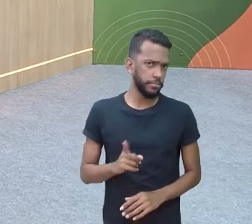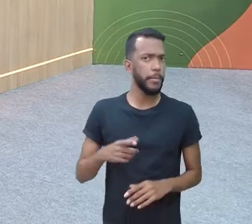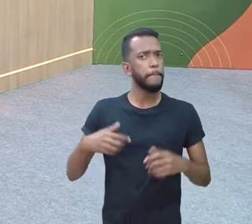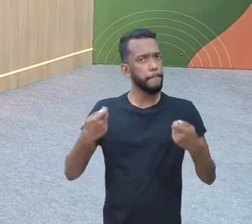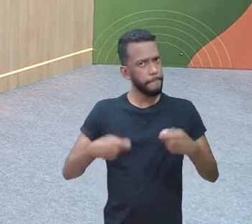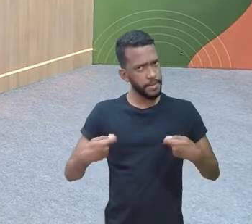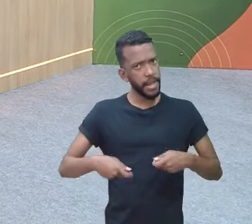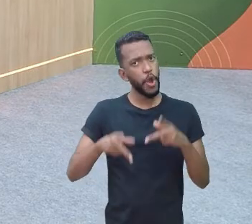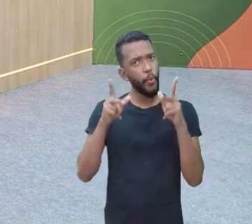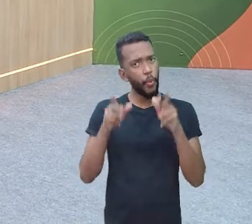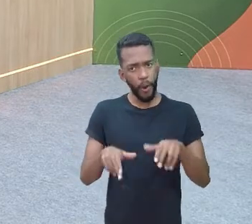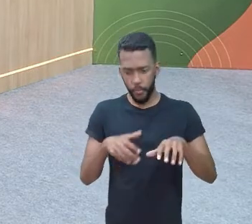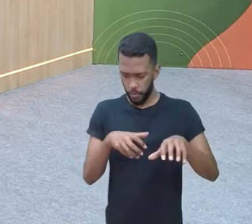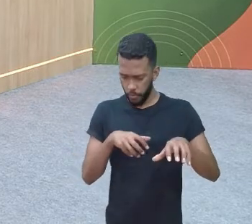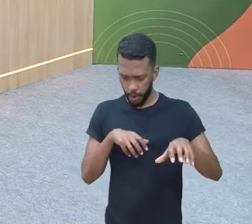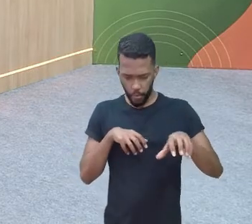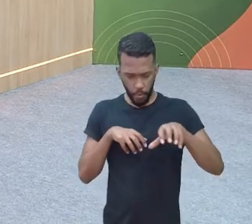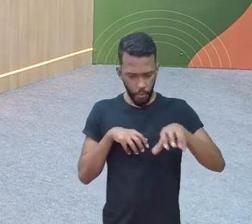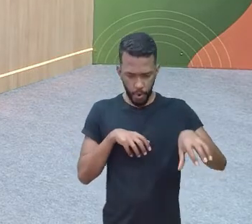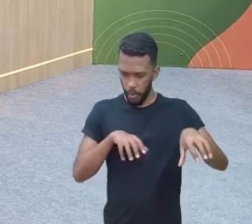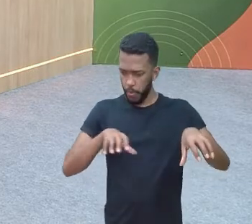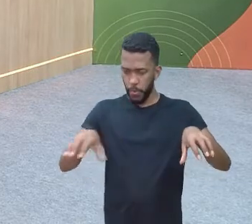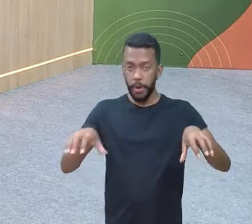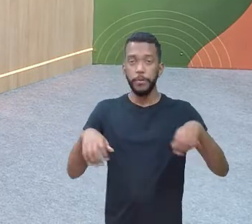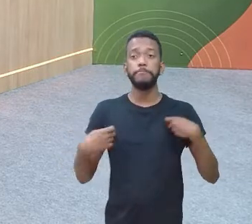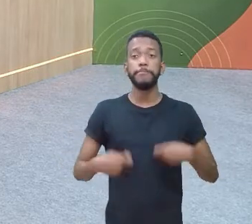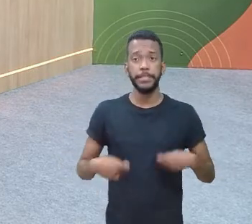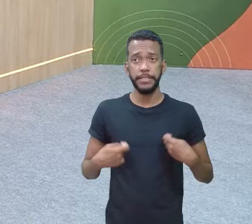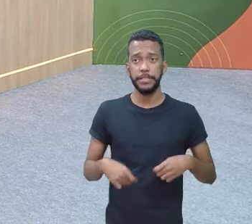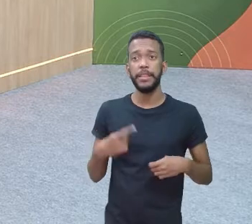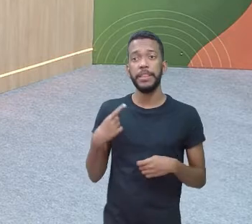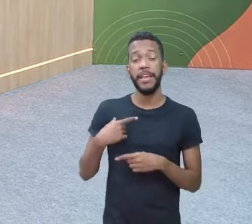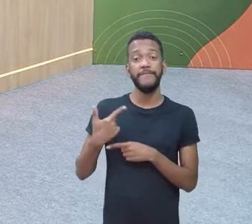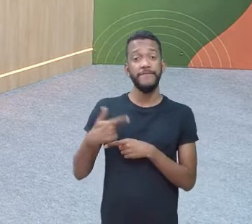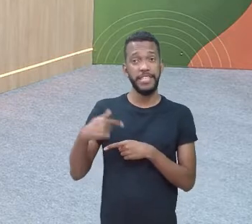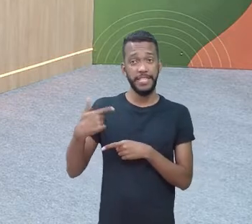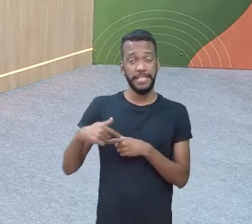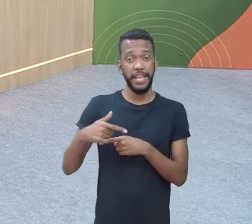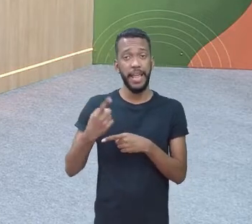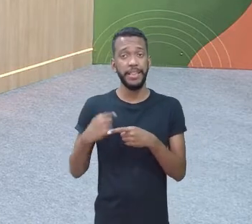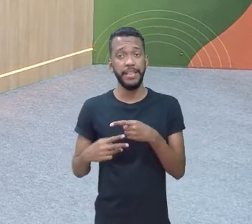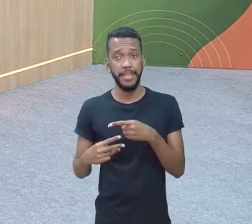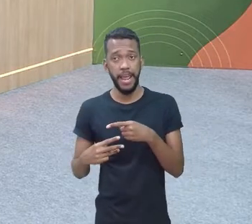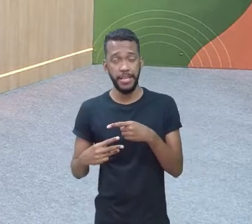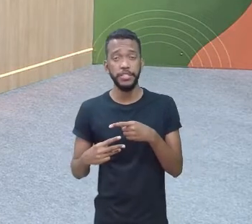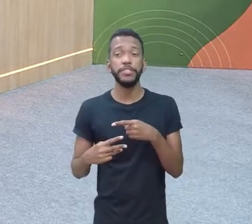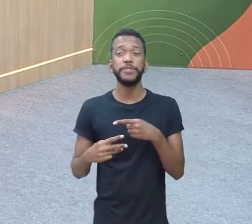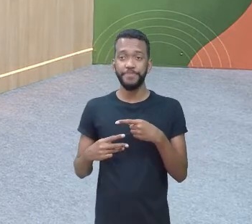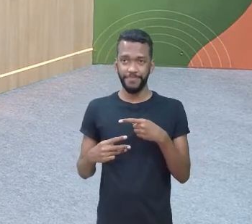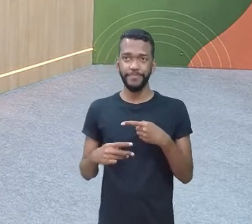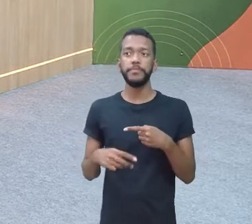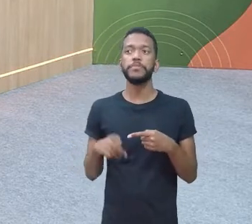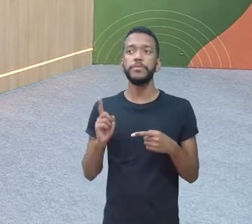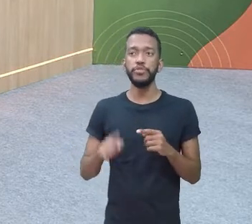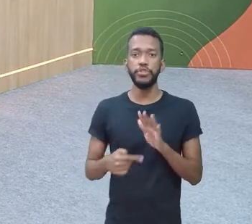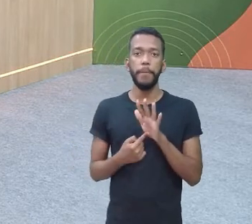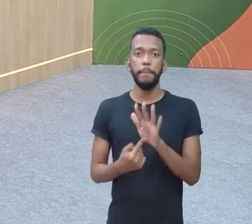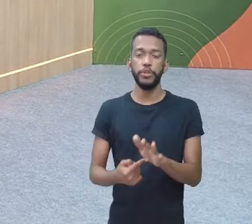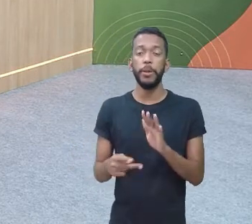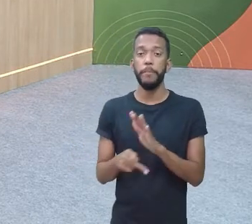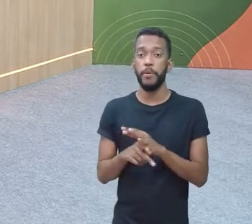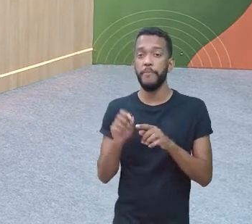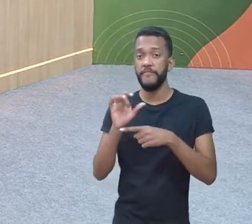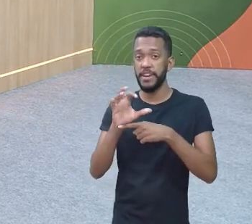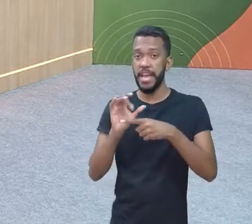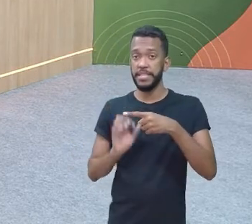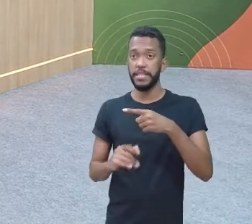ser igual. Aqui a gente vai fazer a divisão de 27 para 3. Eu já estou colocando a representação de